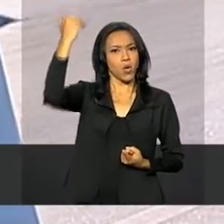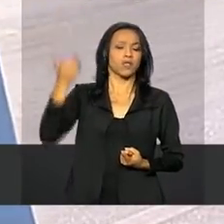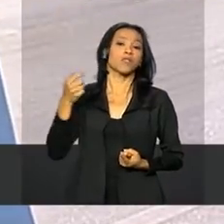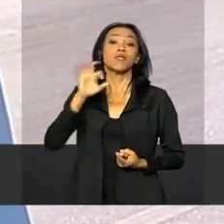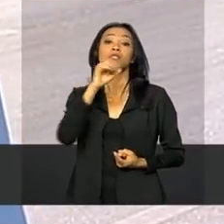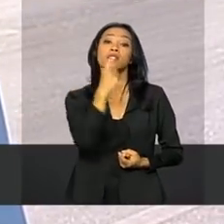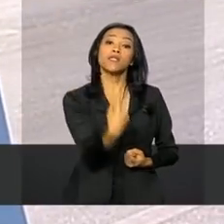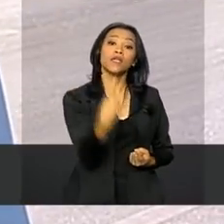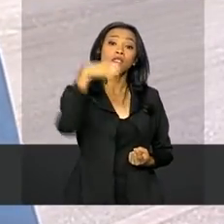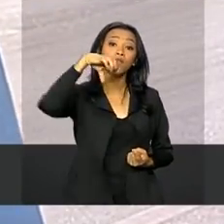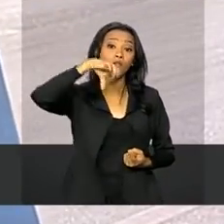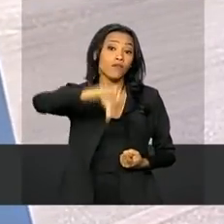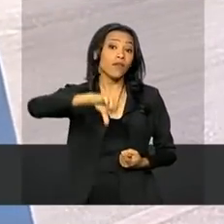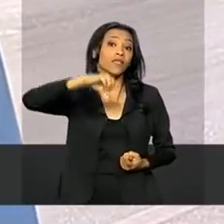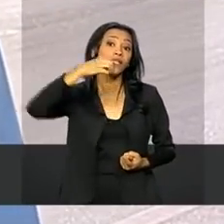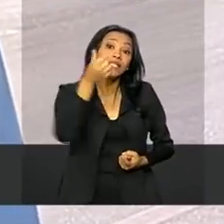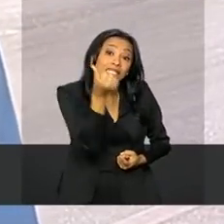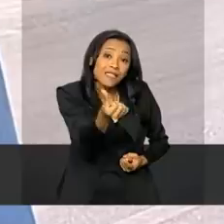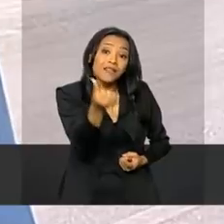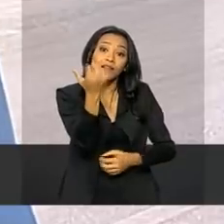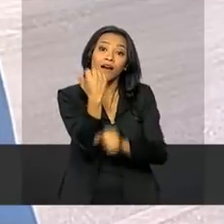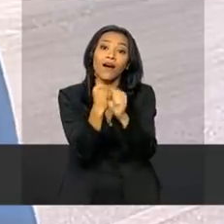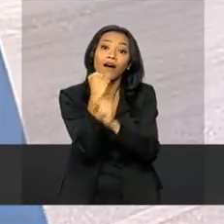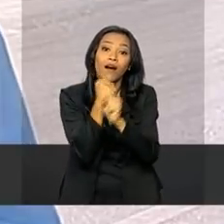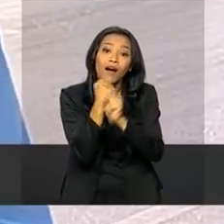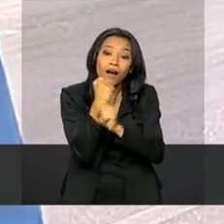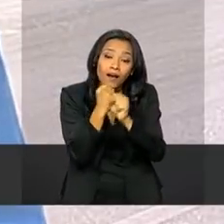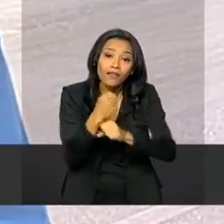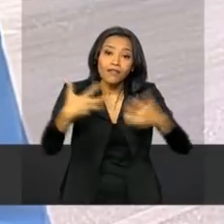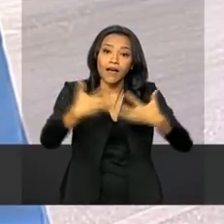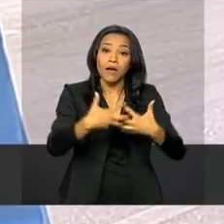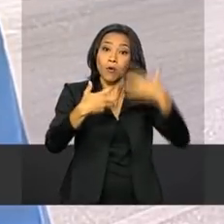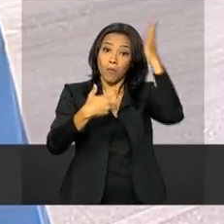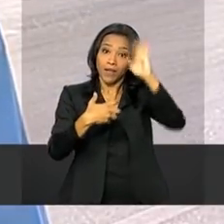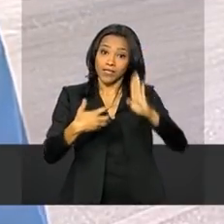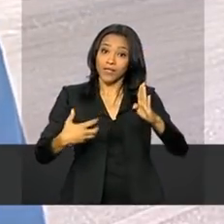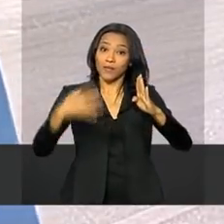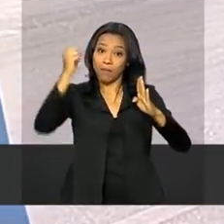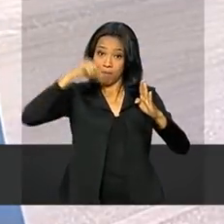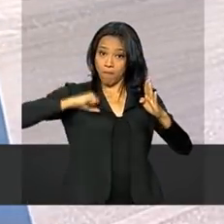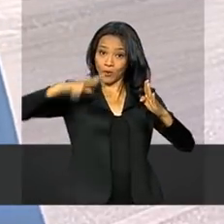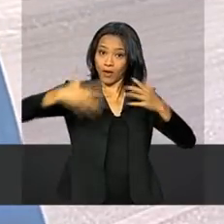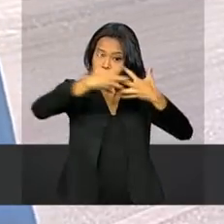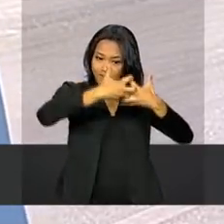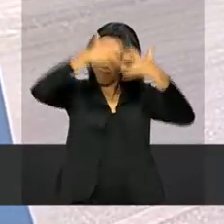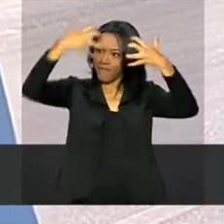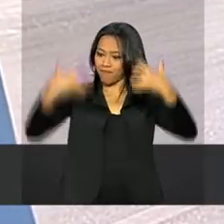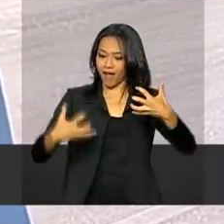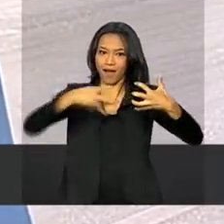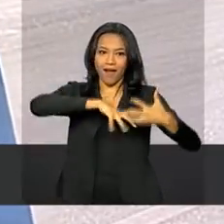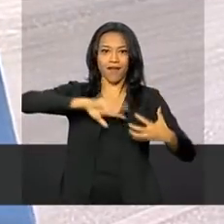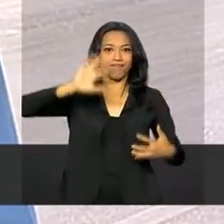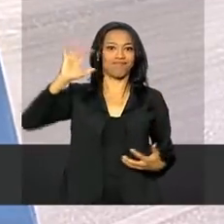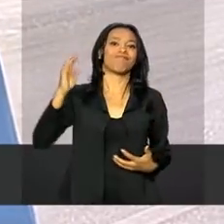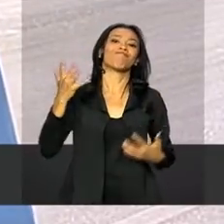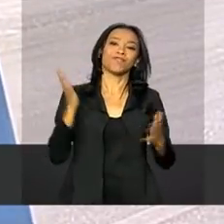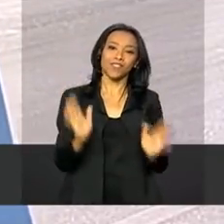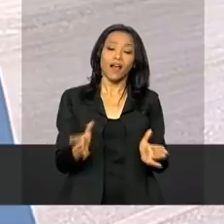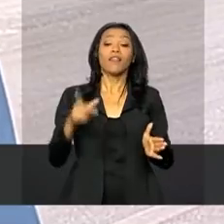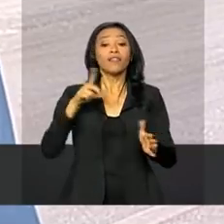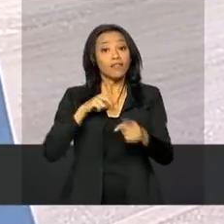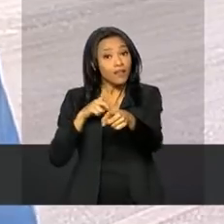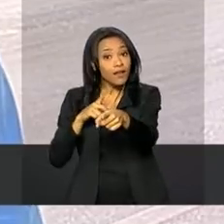196 anos da independência do Brasil. E tem um grupo de atores aí que estão fantasiados aí com